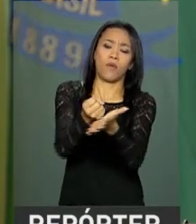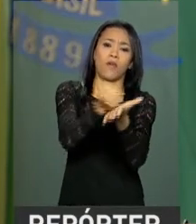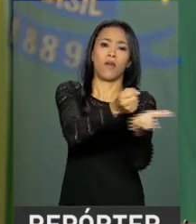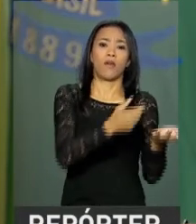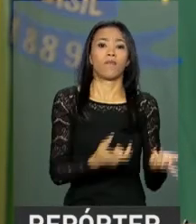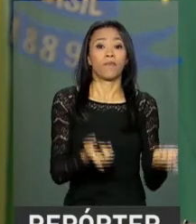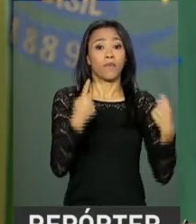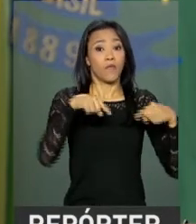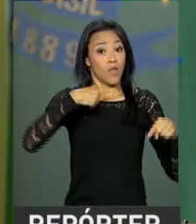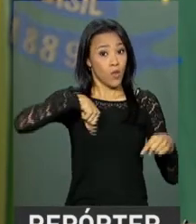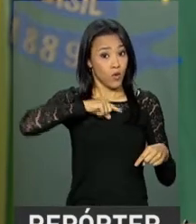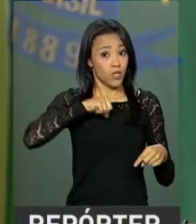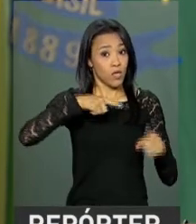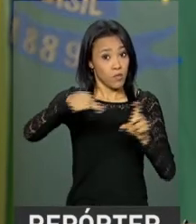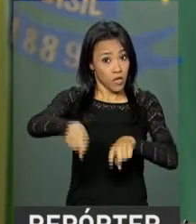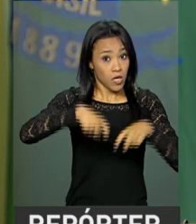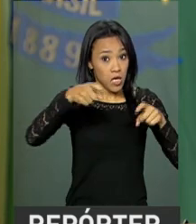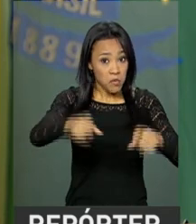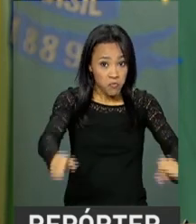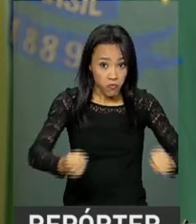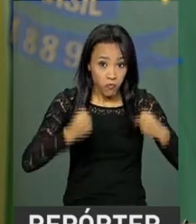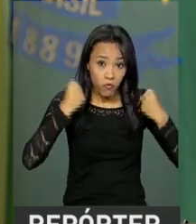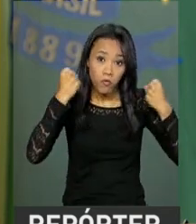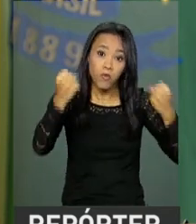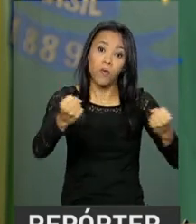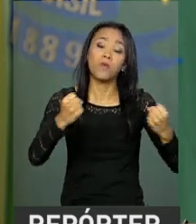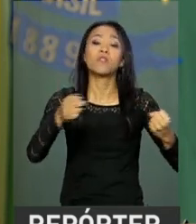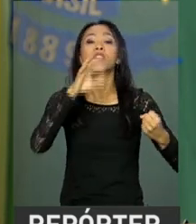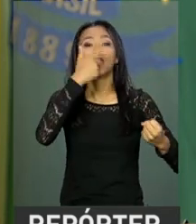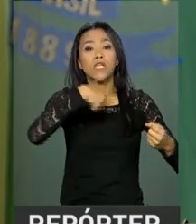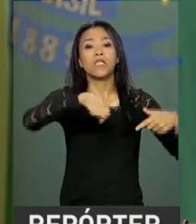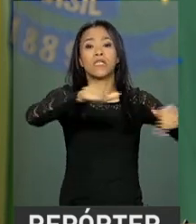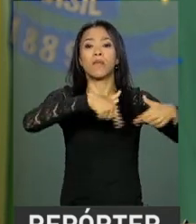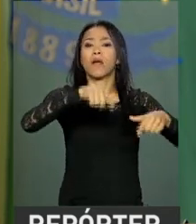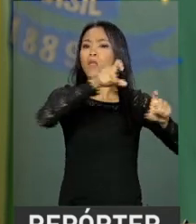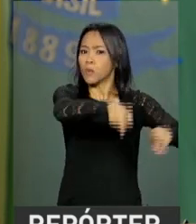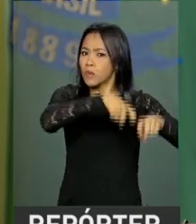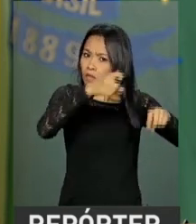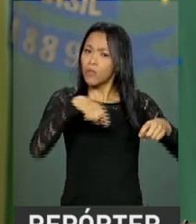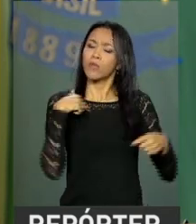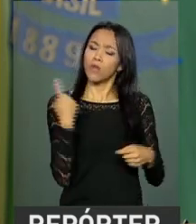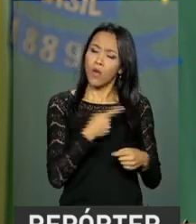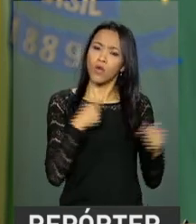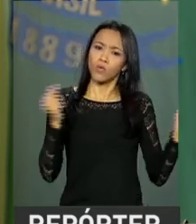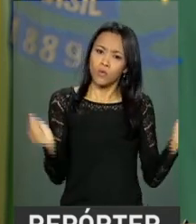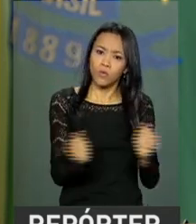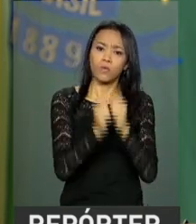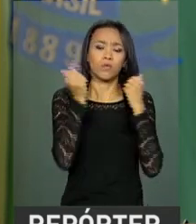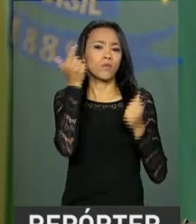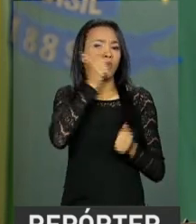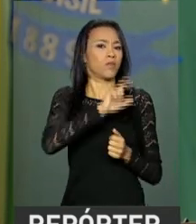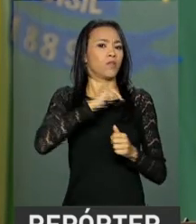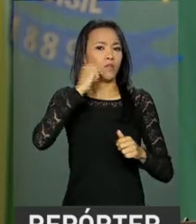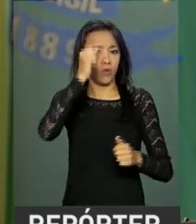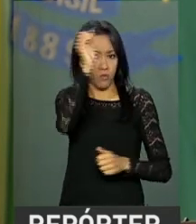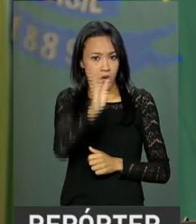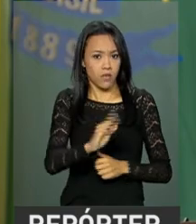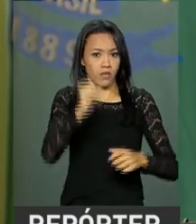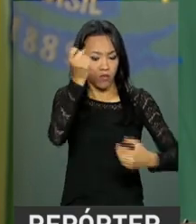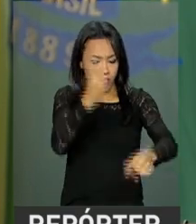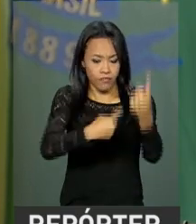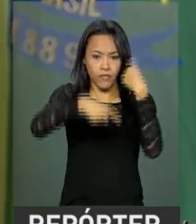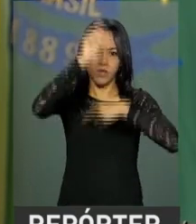com a força do brasileiro nós construiremos juntos um brasil mais próspero